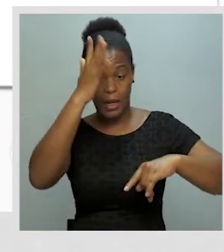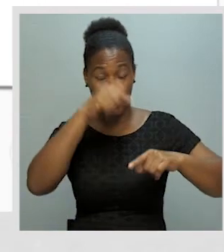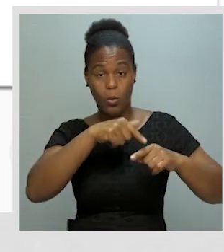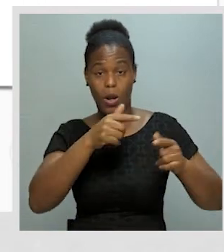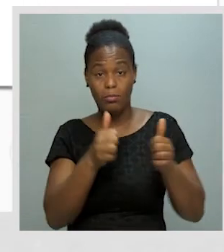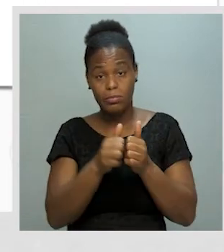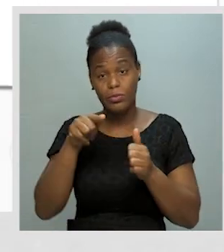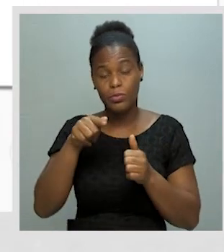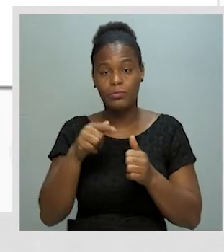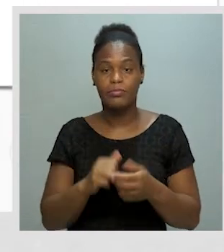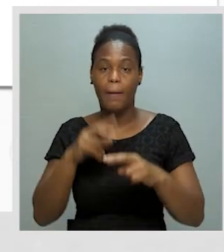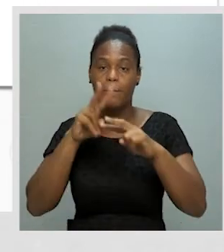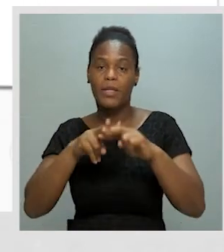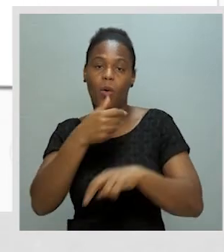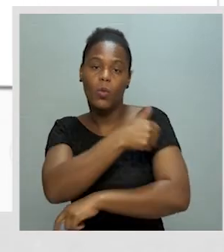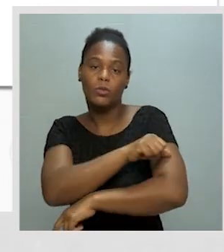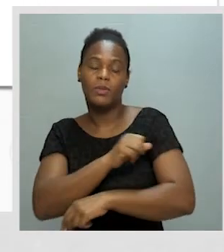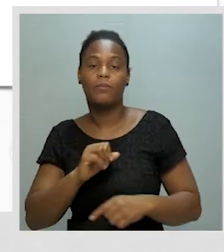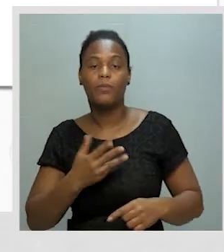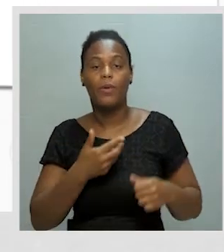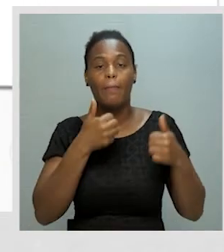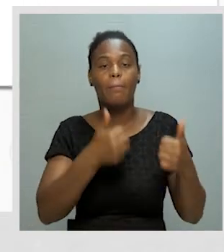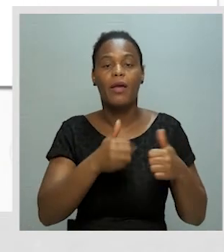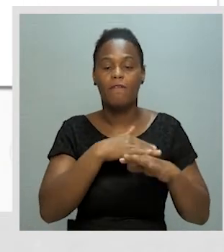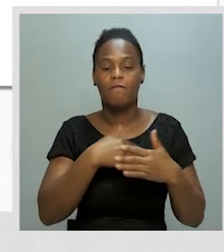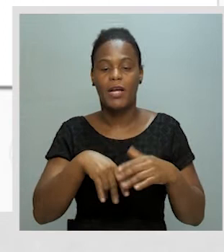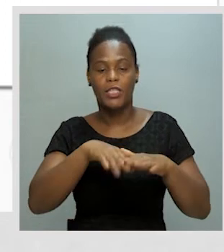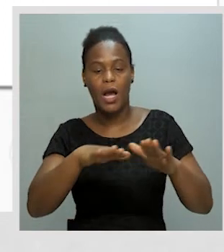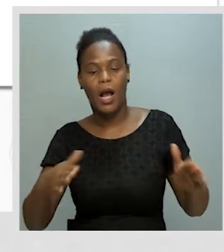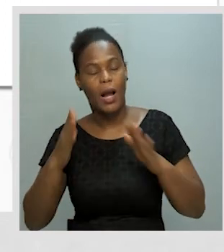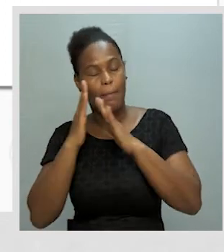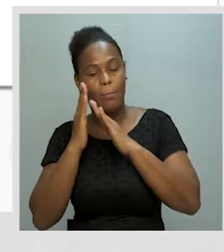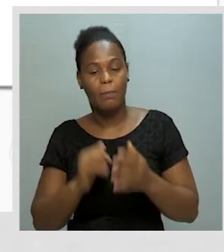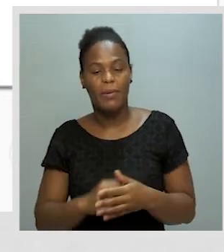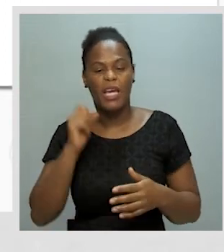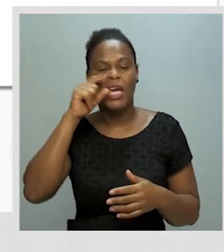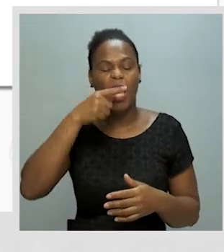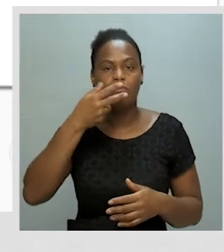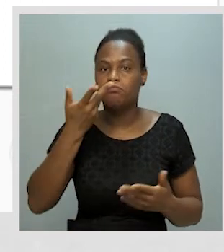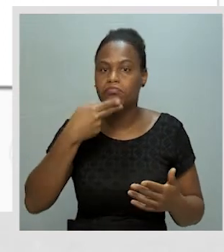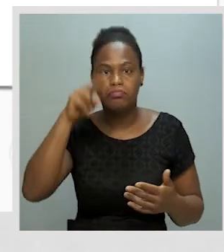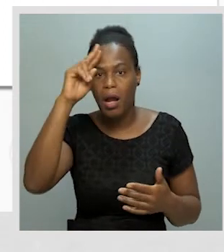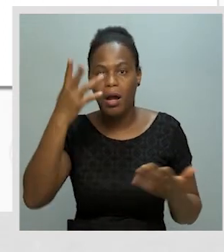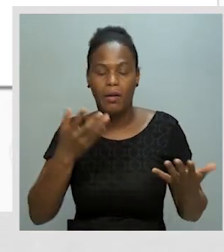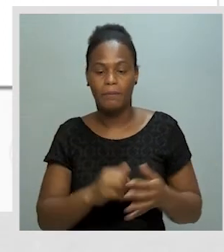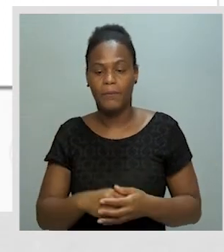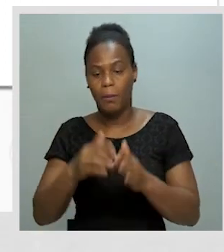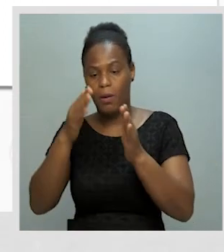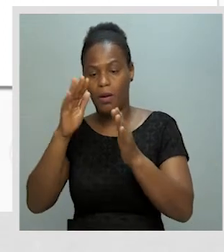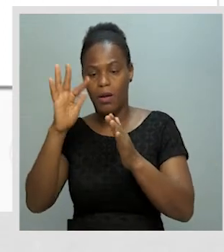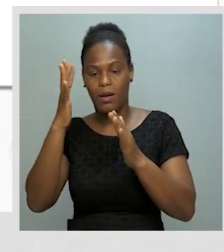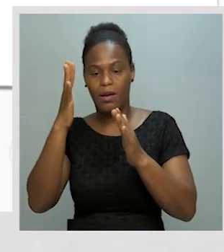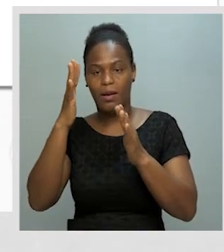na prisão e no hospital, que bem faz a cama, quem se engana. Na coluna